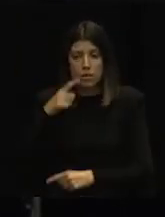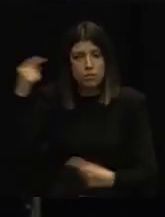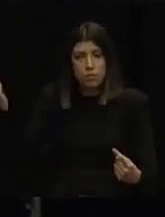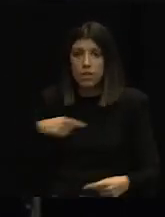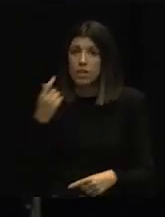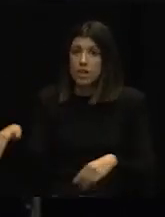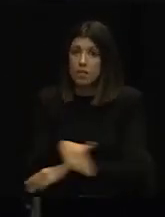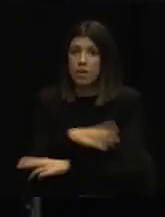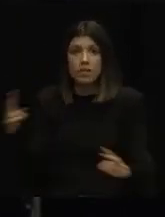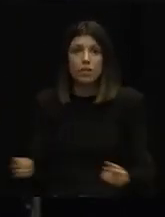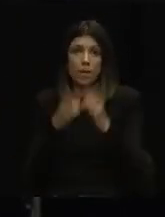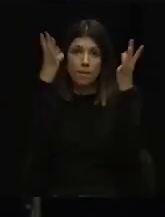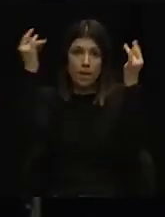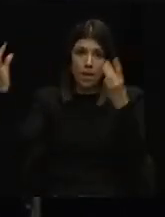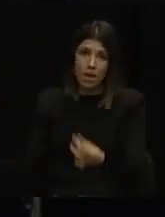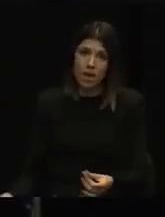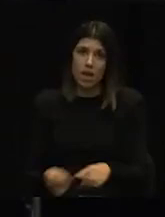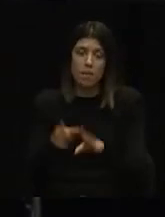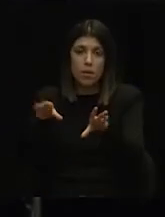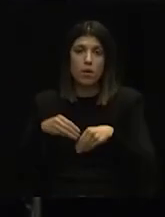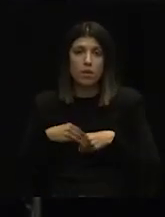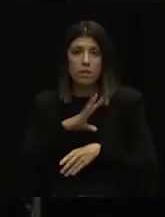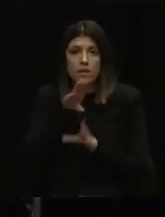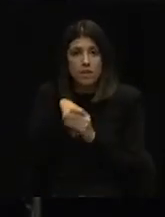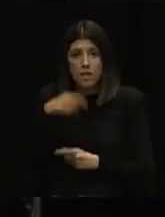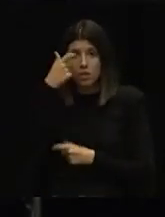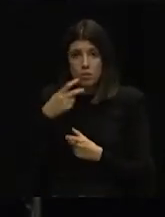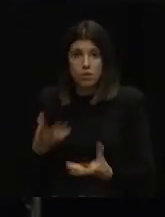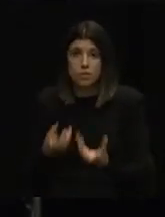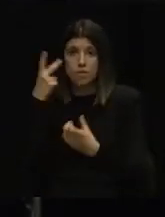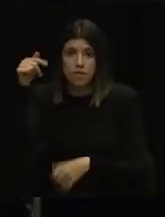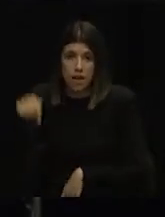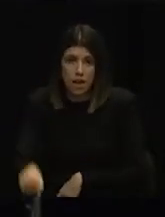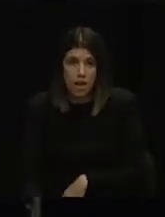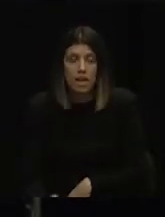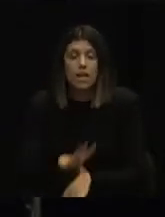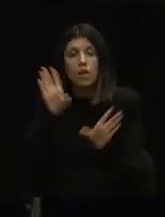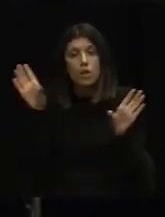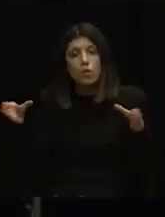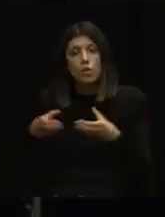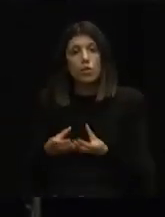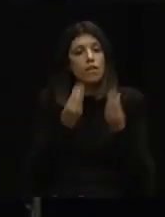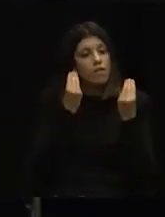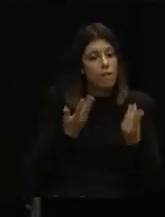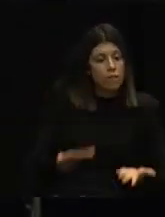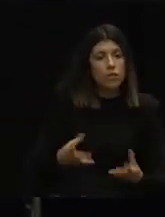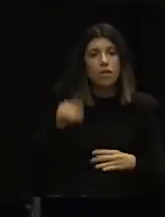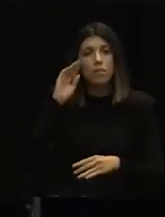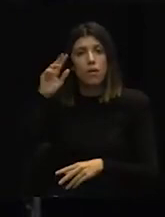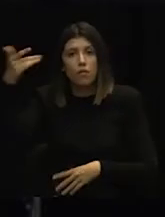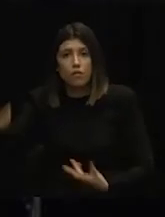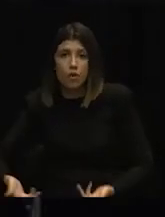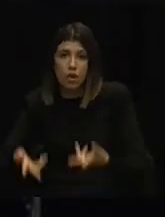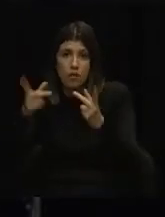garantir que a rua é um espaço de encontro e de brincar pelo acolhimento e integração de quem que a cara morar para coletivamente entretanto um presente como os Oi